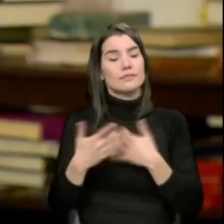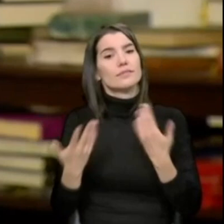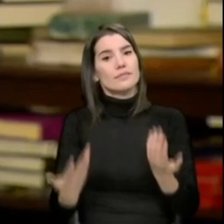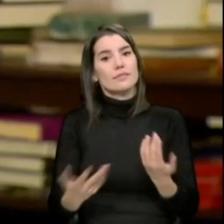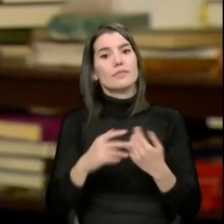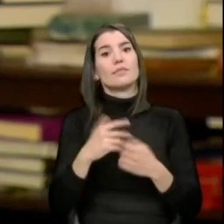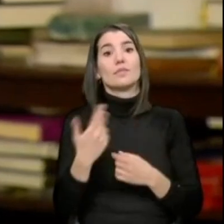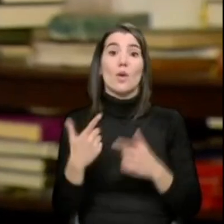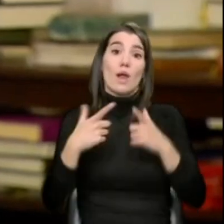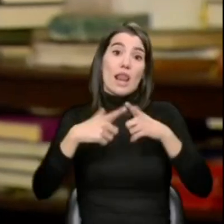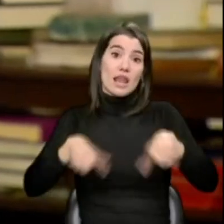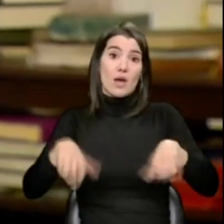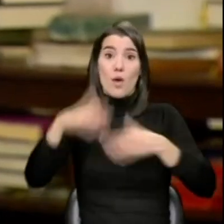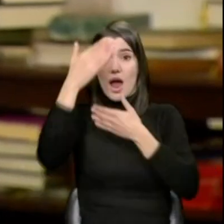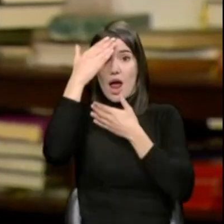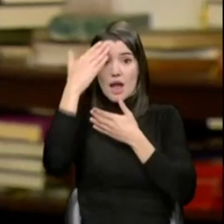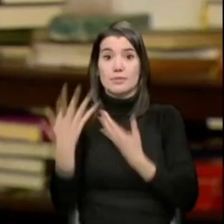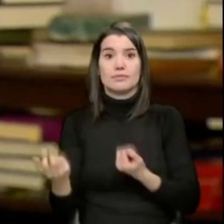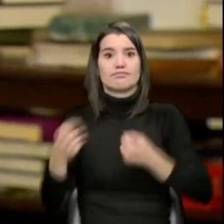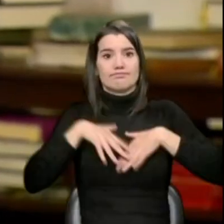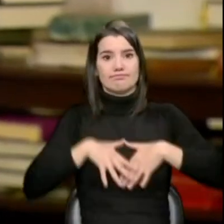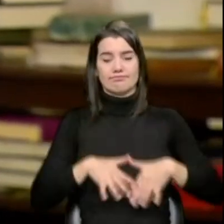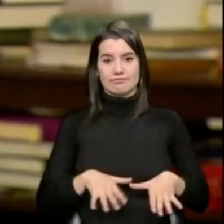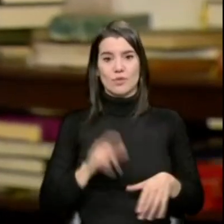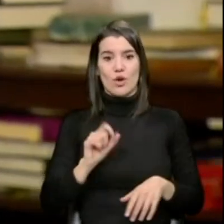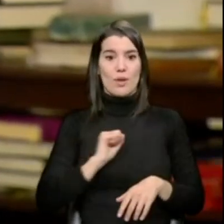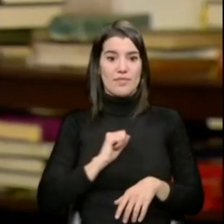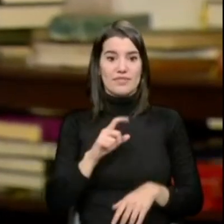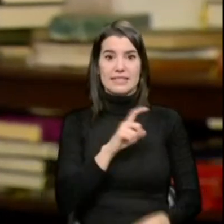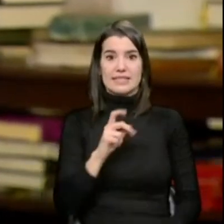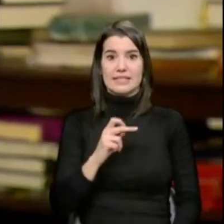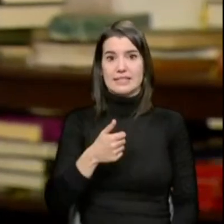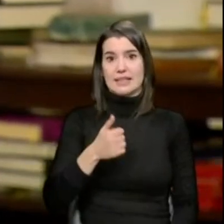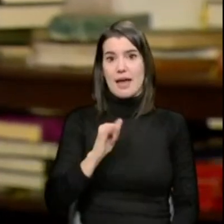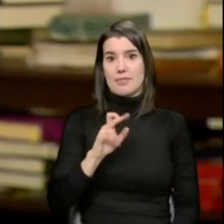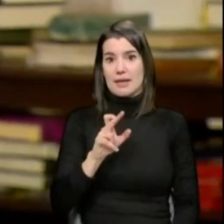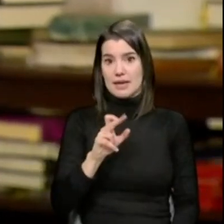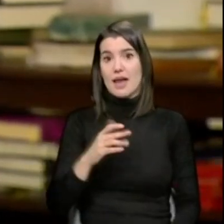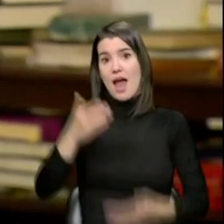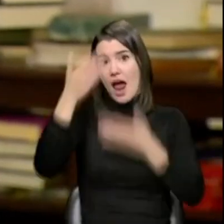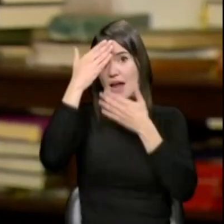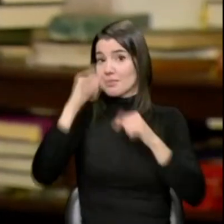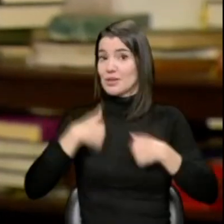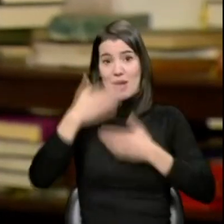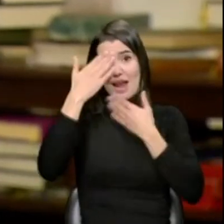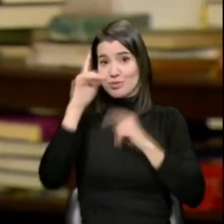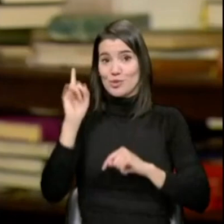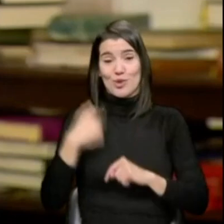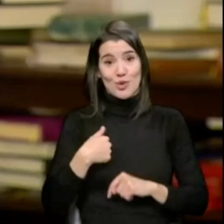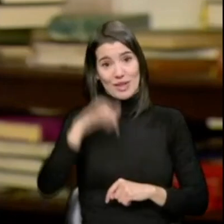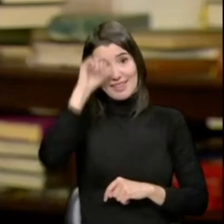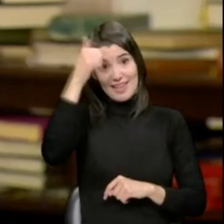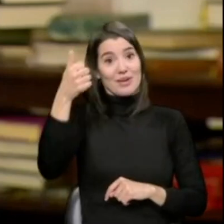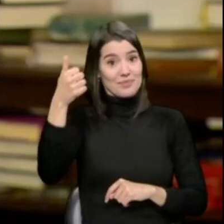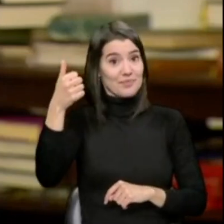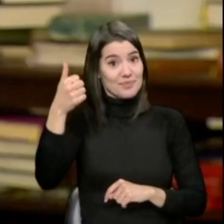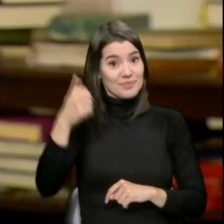a língua árabe dentro de nós. O meu nome Zabir é um nome árabe, mas eu não sou árabe, sou indiano. No entanto,